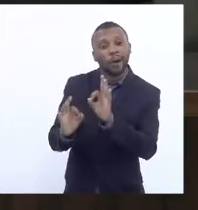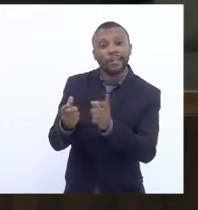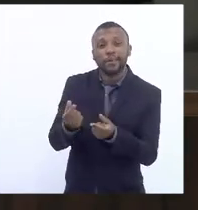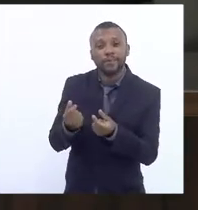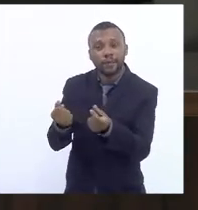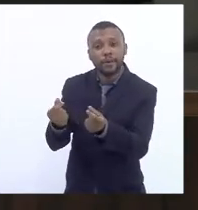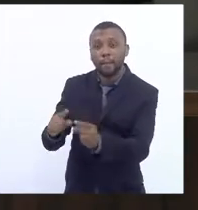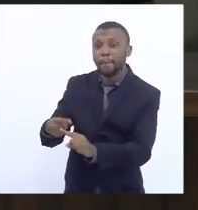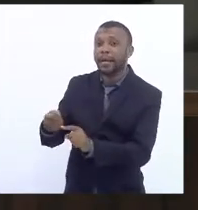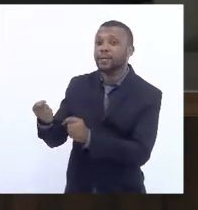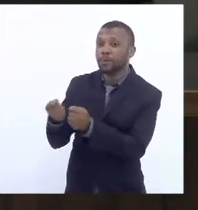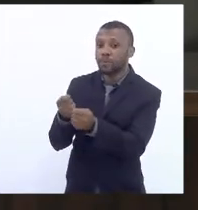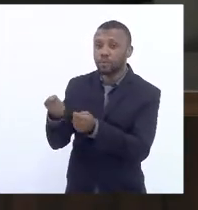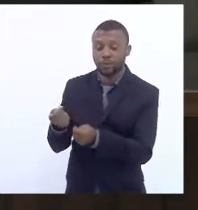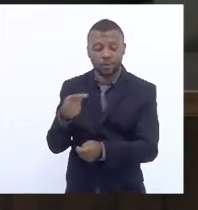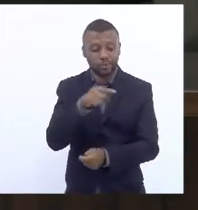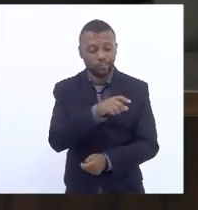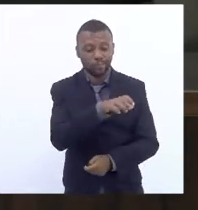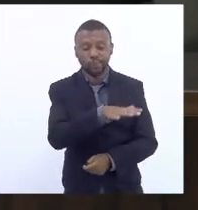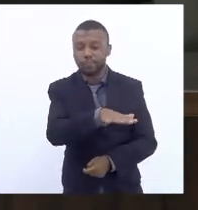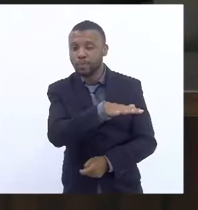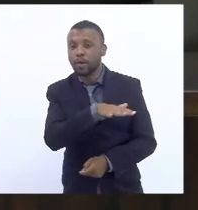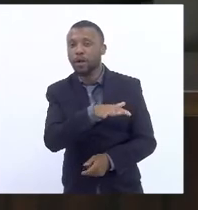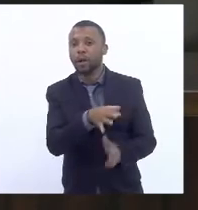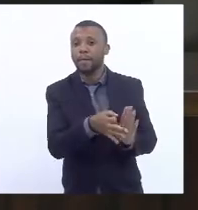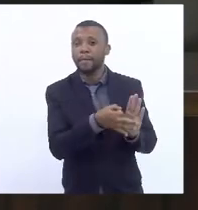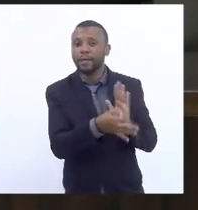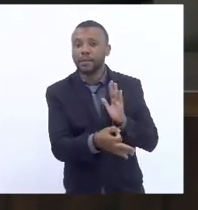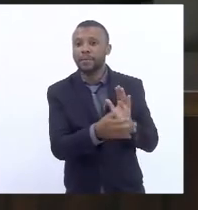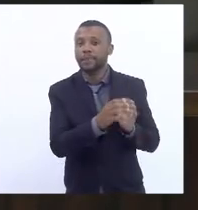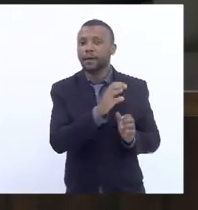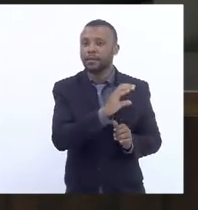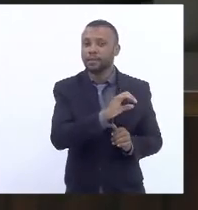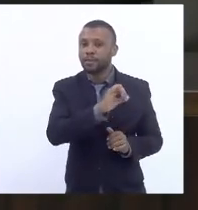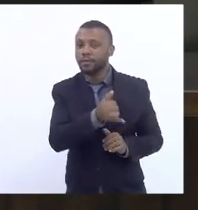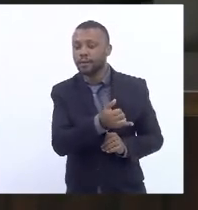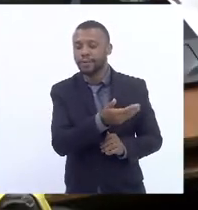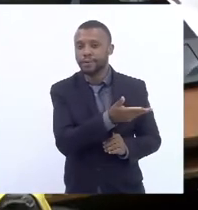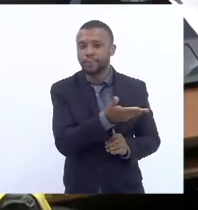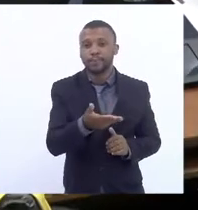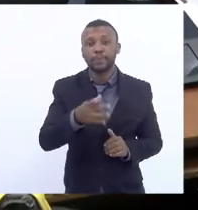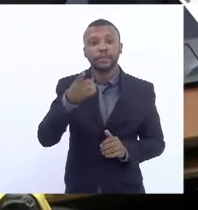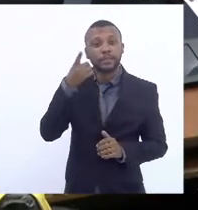emitir parecer pela CCJ, deputado Márcio Pacheco.